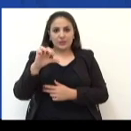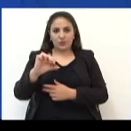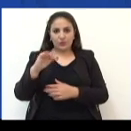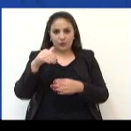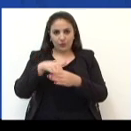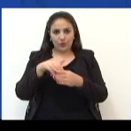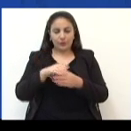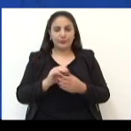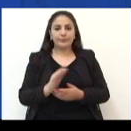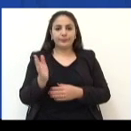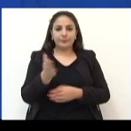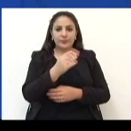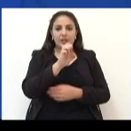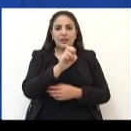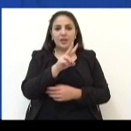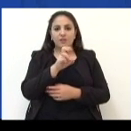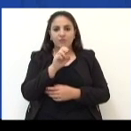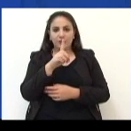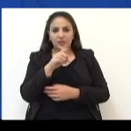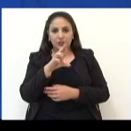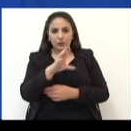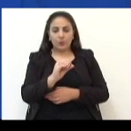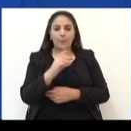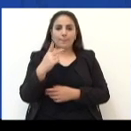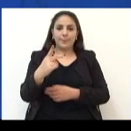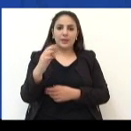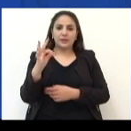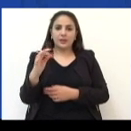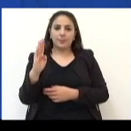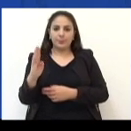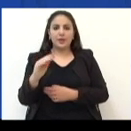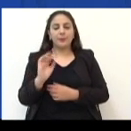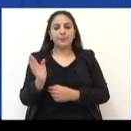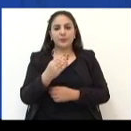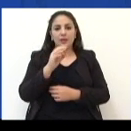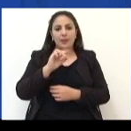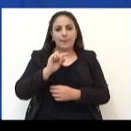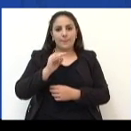1.749 votos. Evandro Meirelles, do PTB,